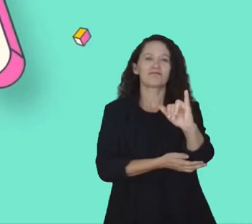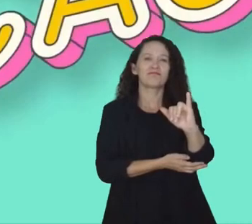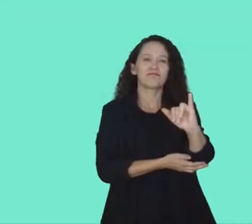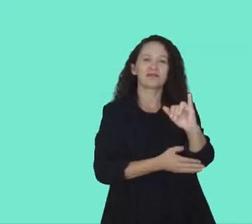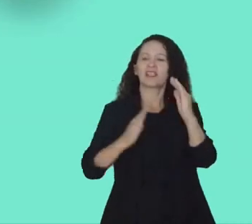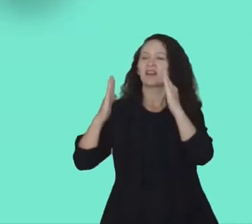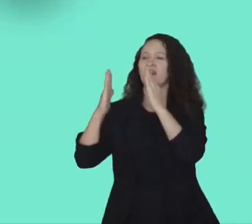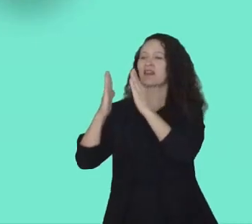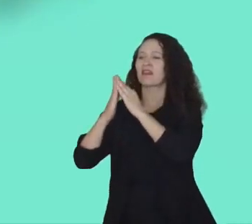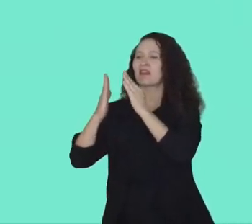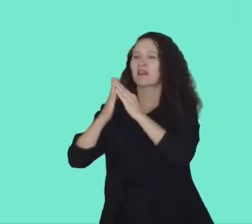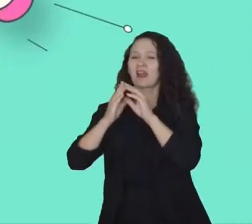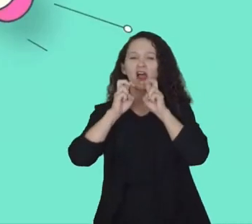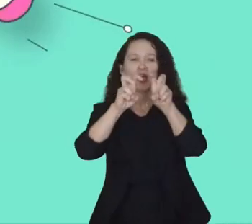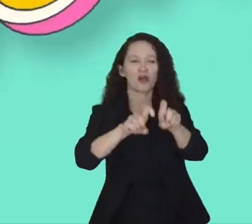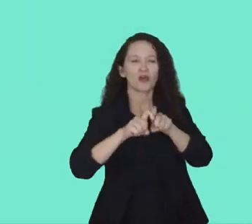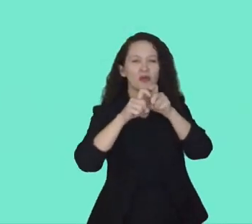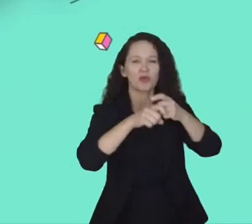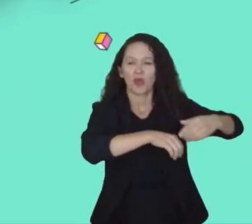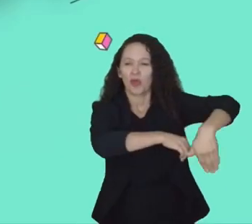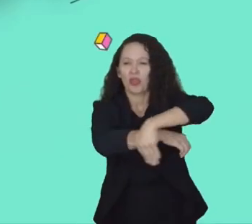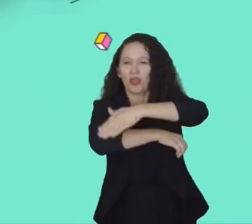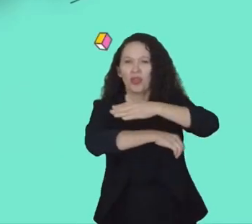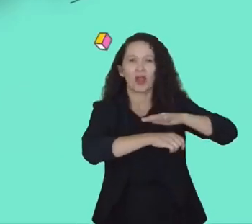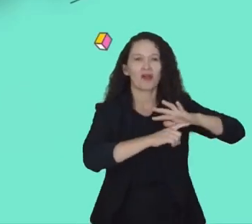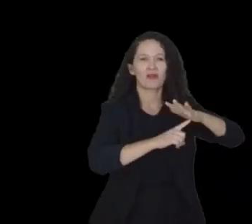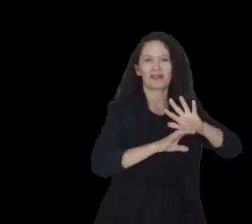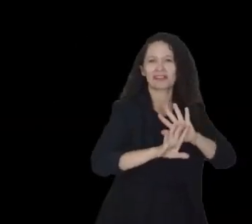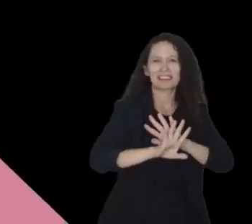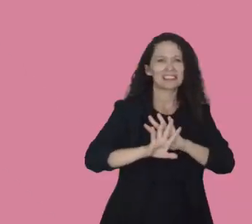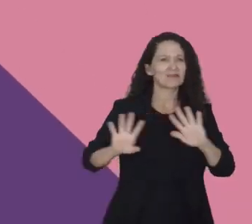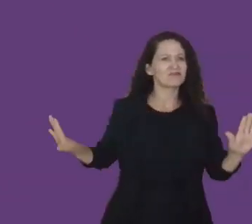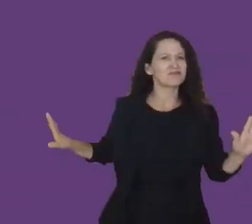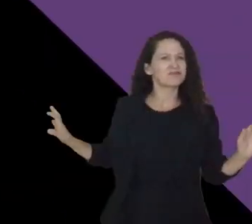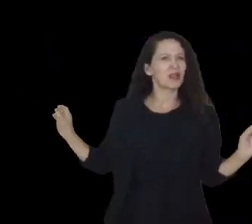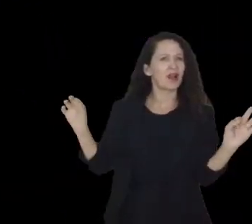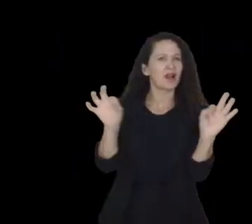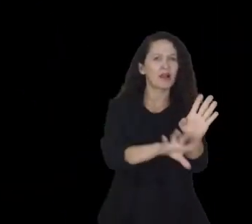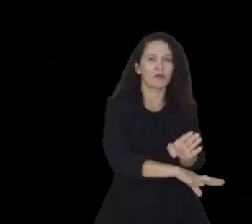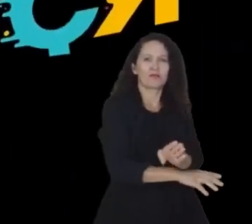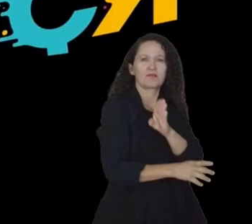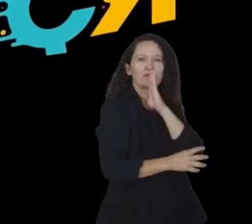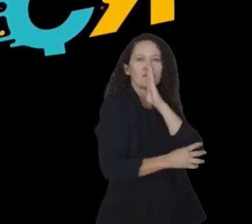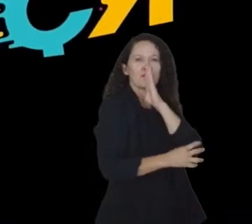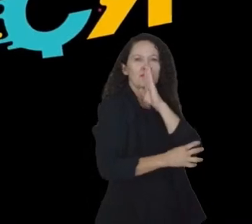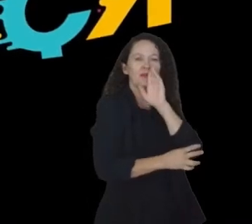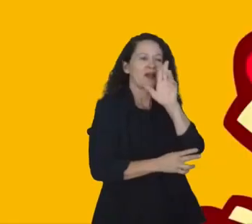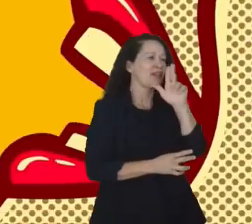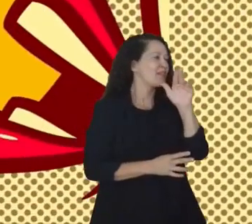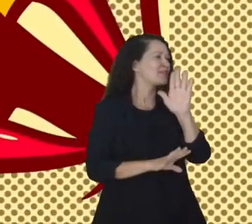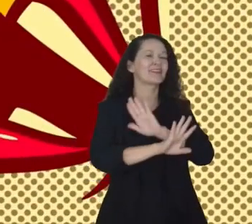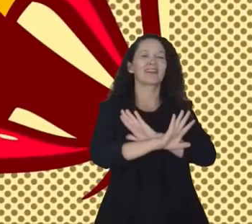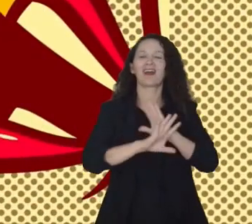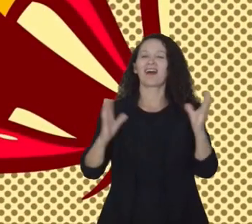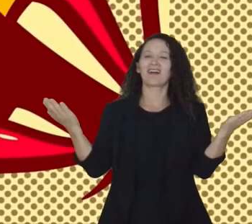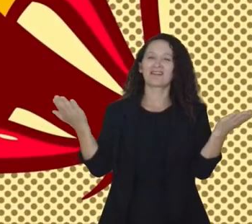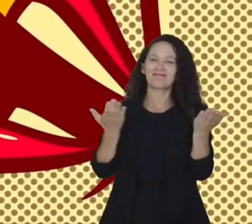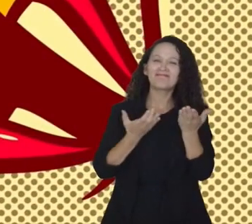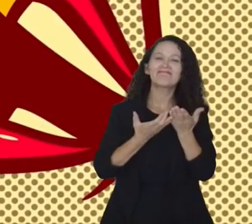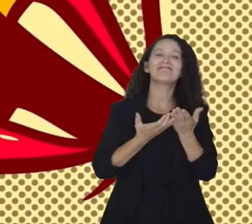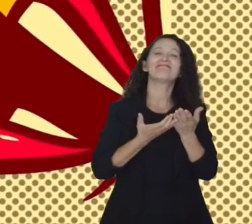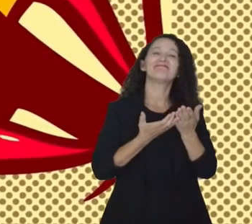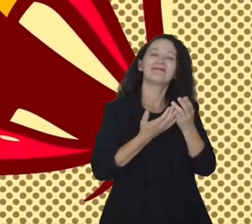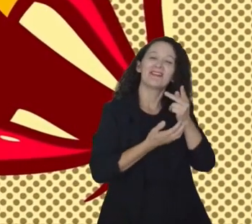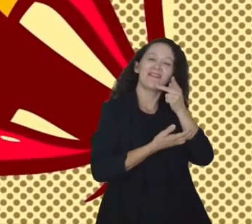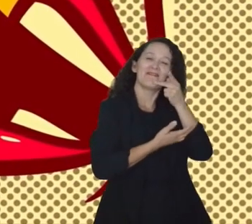Seja em casa, no campo, na rua ou na praça. Chega de mordaça,